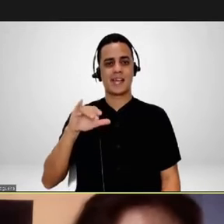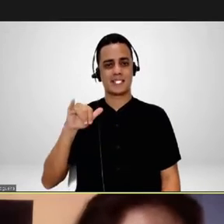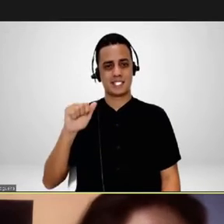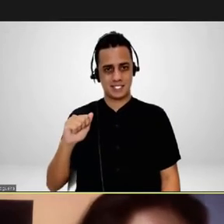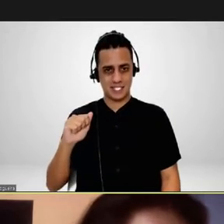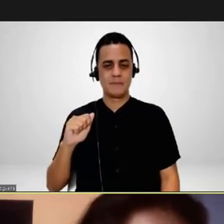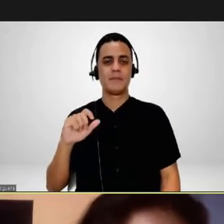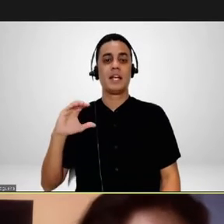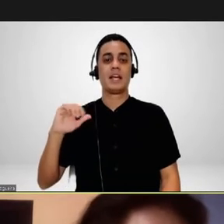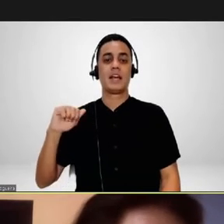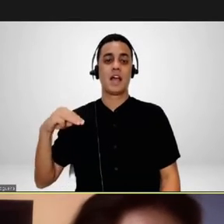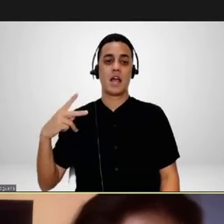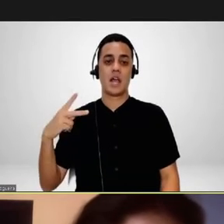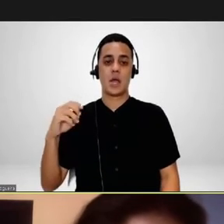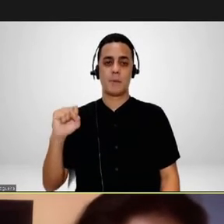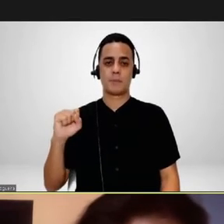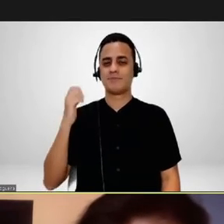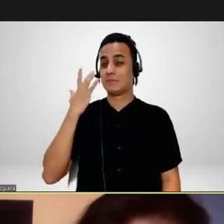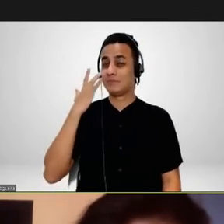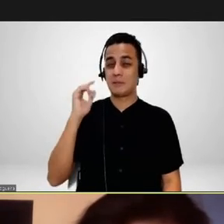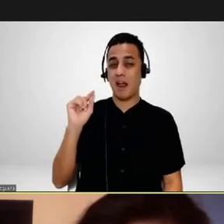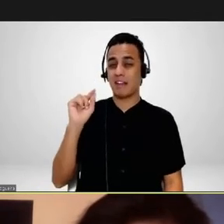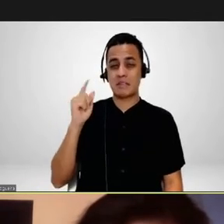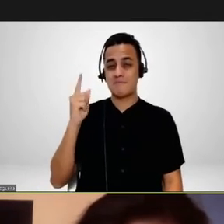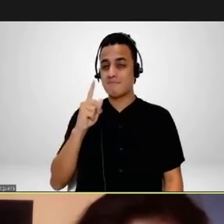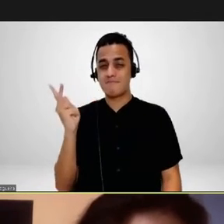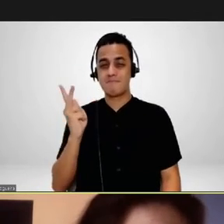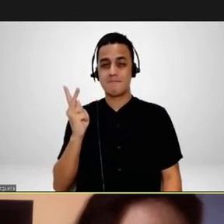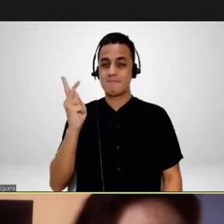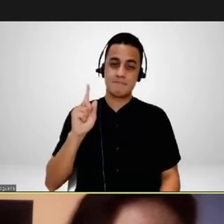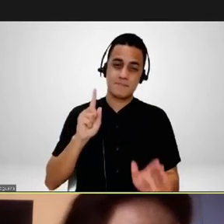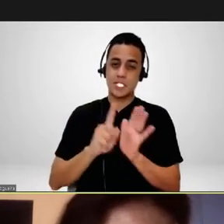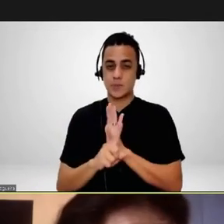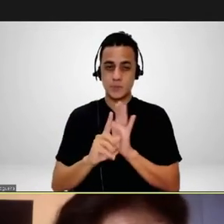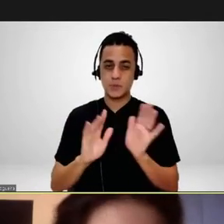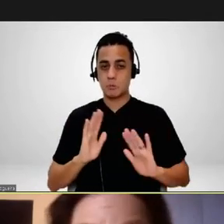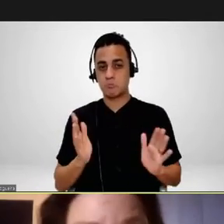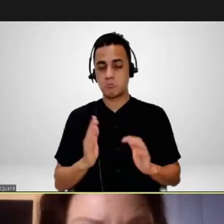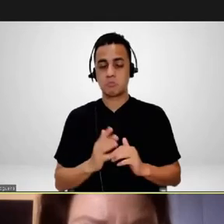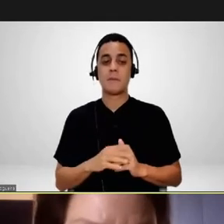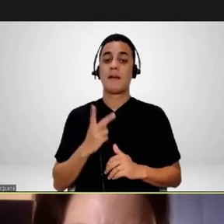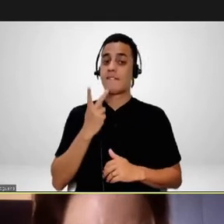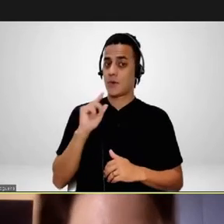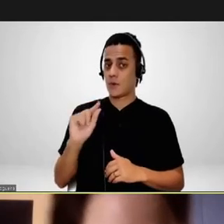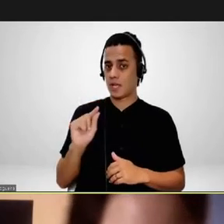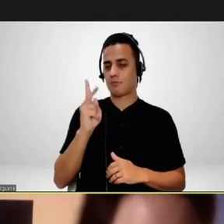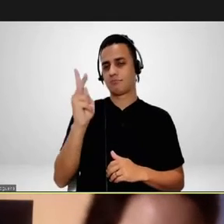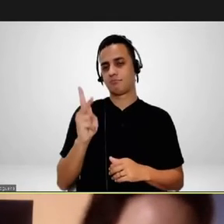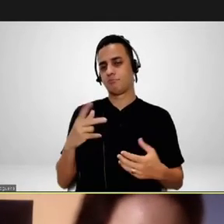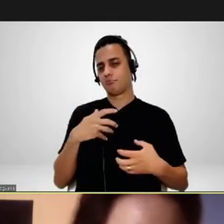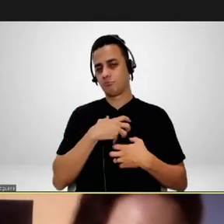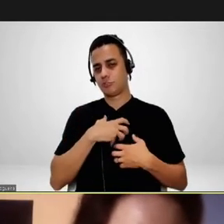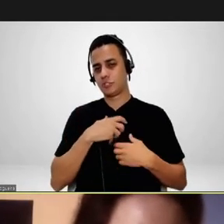Campos, que eu não sei para quem que ela faz a pergunta, mas ela faz o seguinte, daí cada uma das professoras